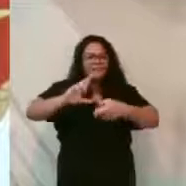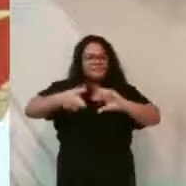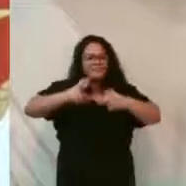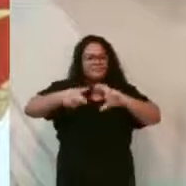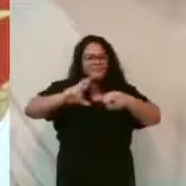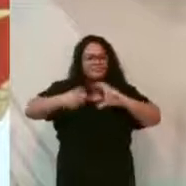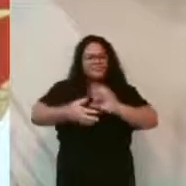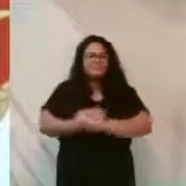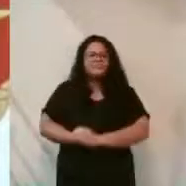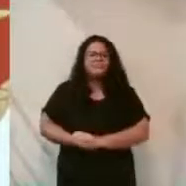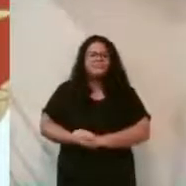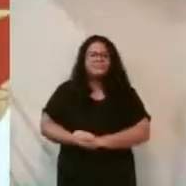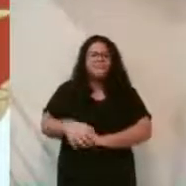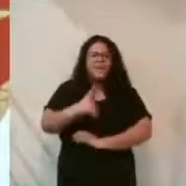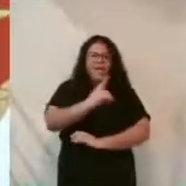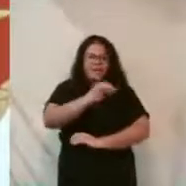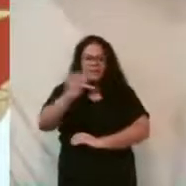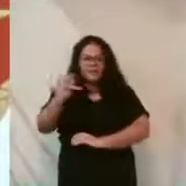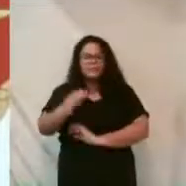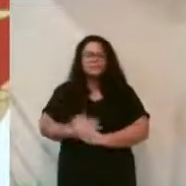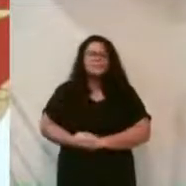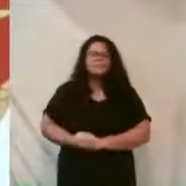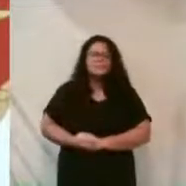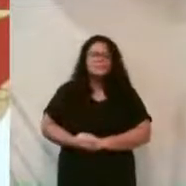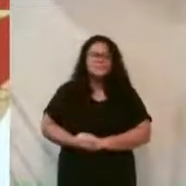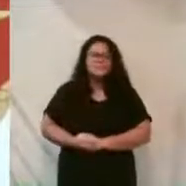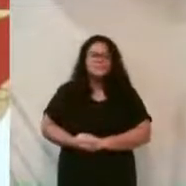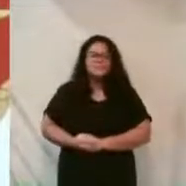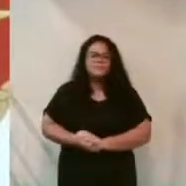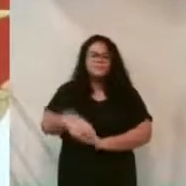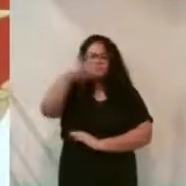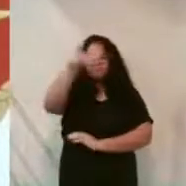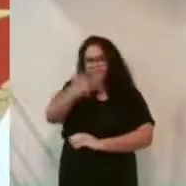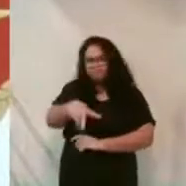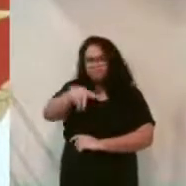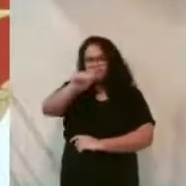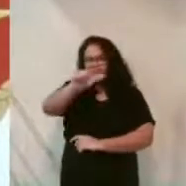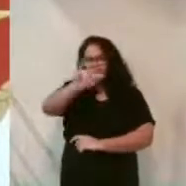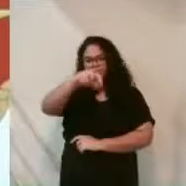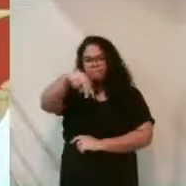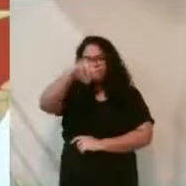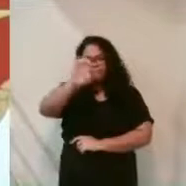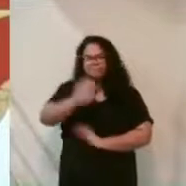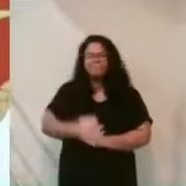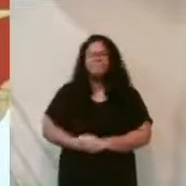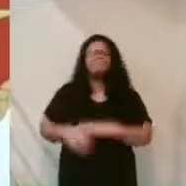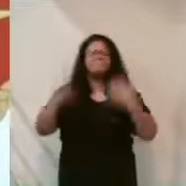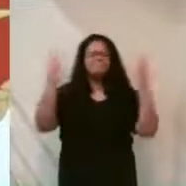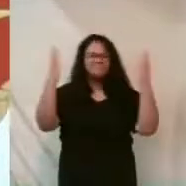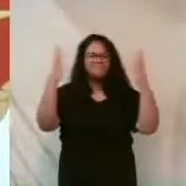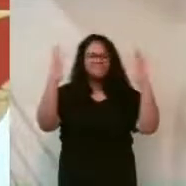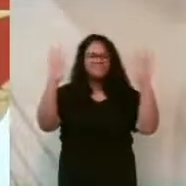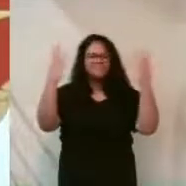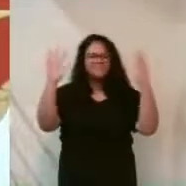Distrito Federal e em torno, Aline Souza da Silva.